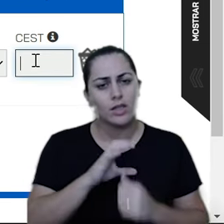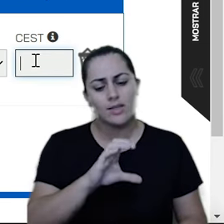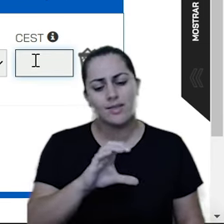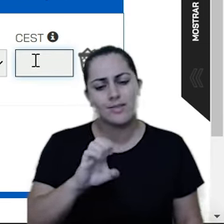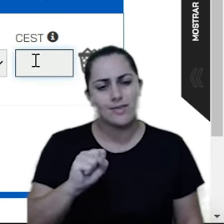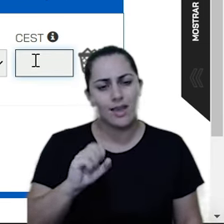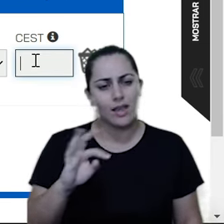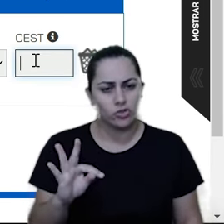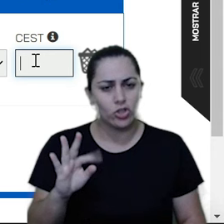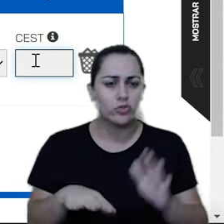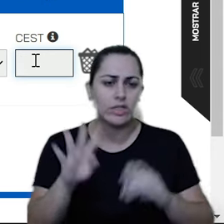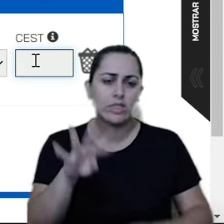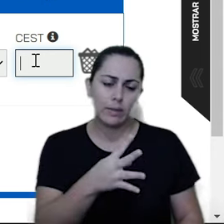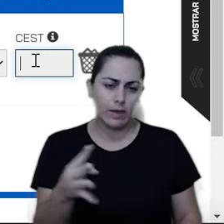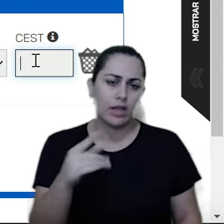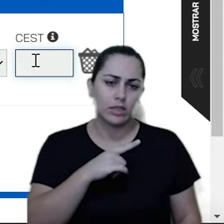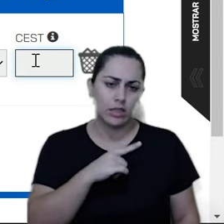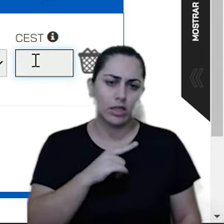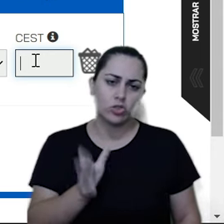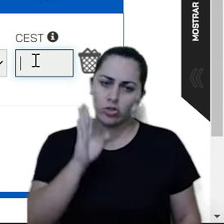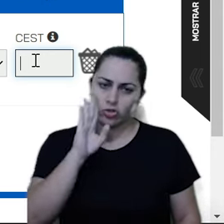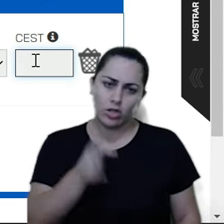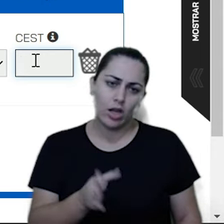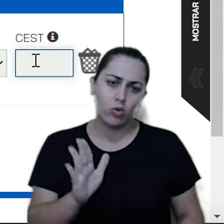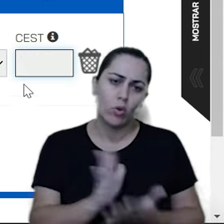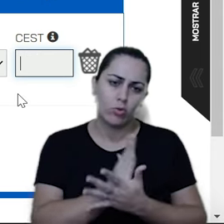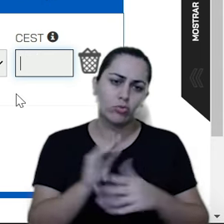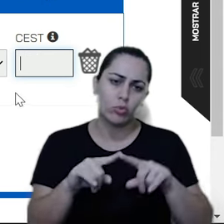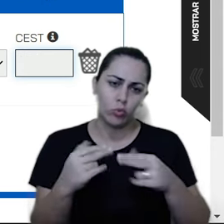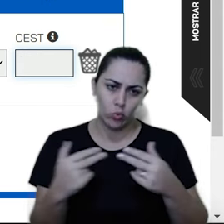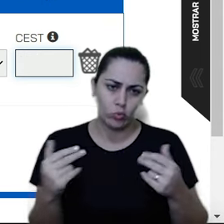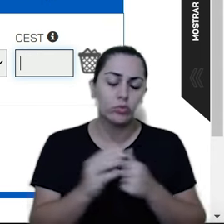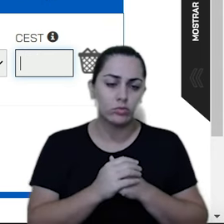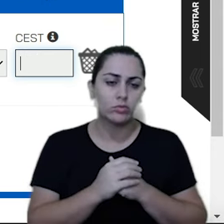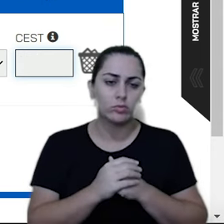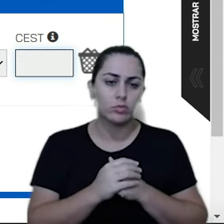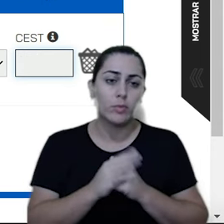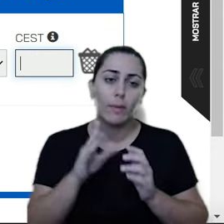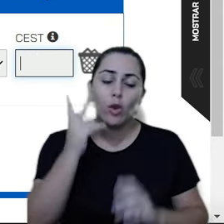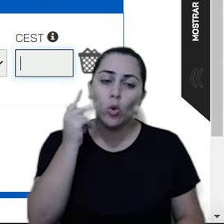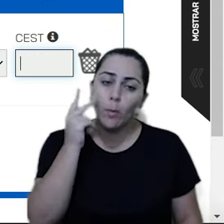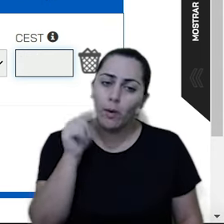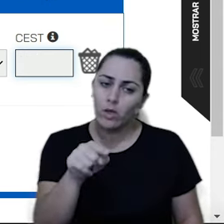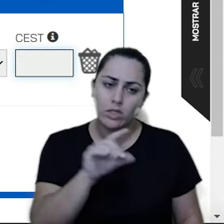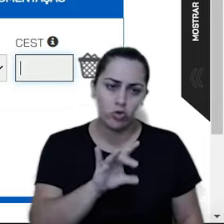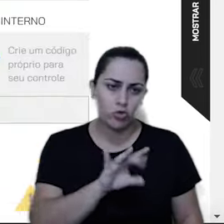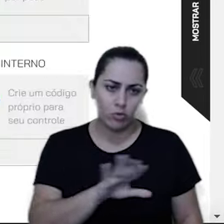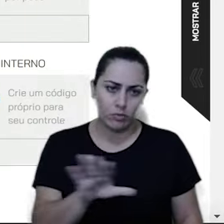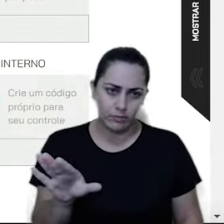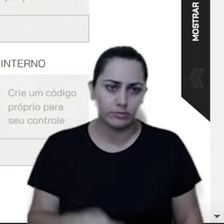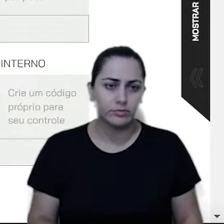aqui muitas vezes traz a própria tabela ele traz até automático em alguns itens mas o normal é só isso aqui